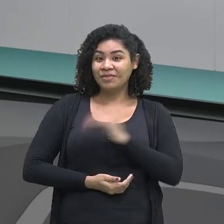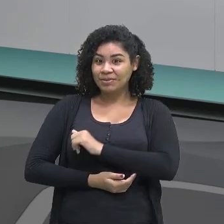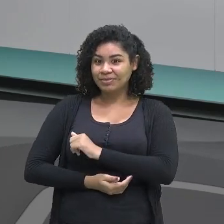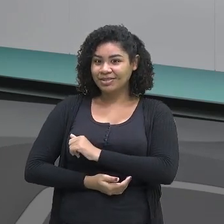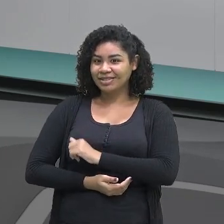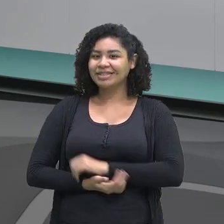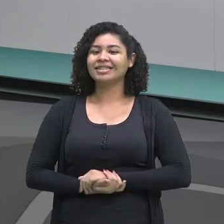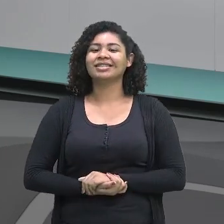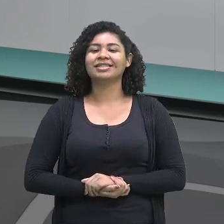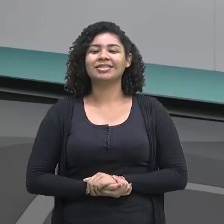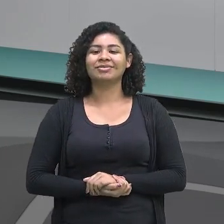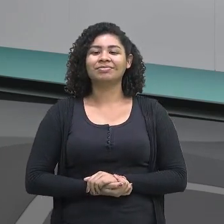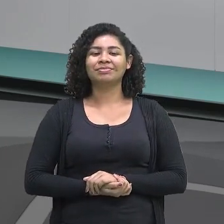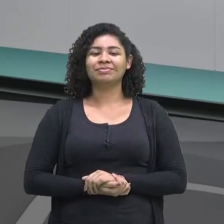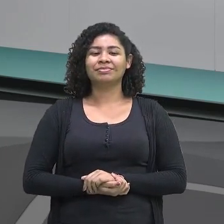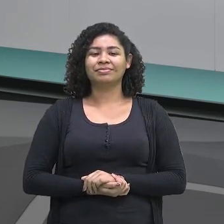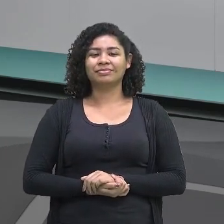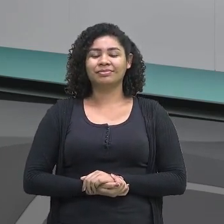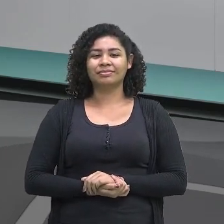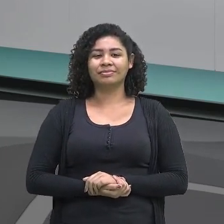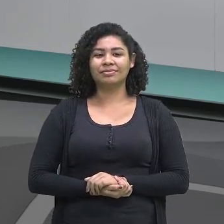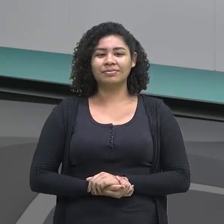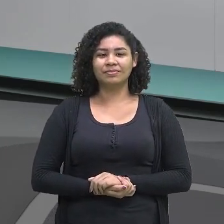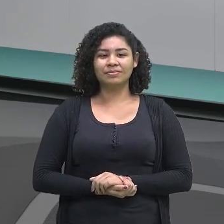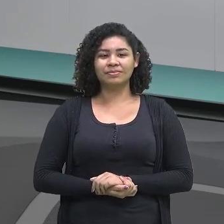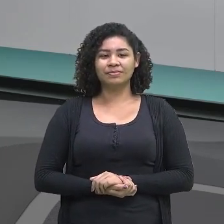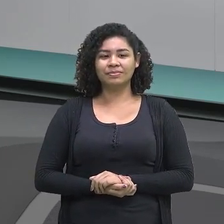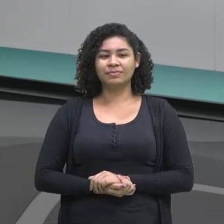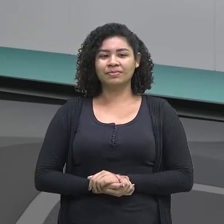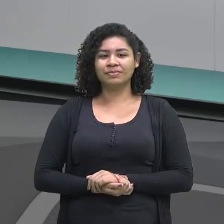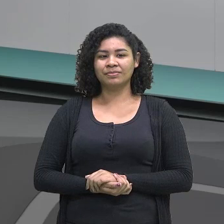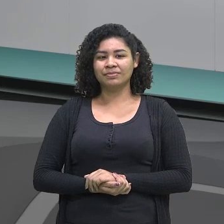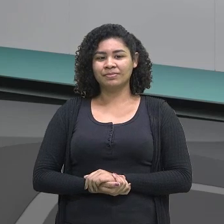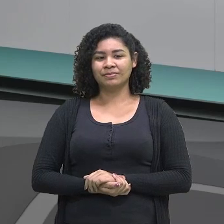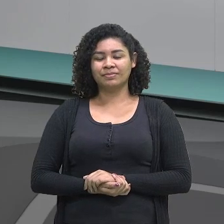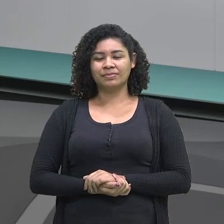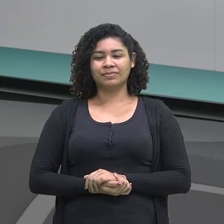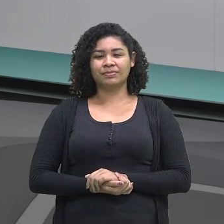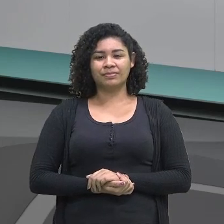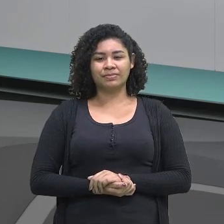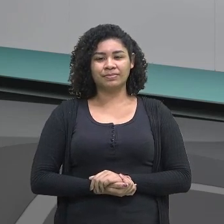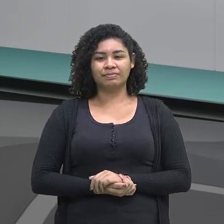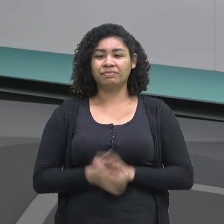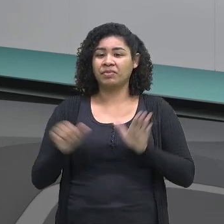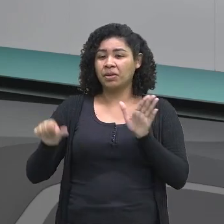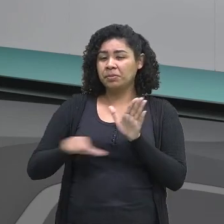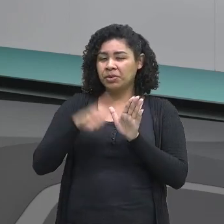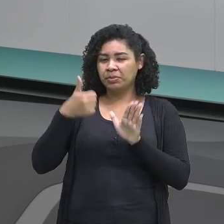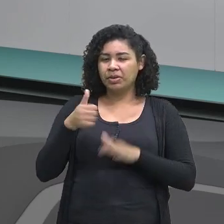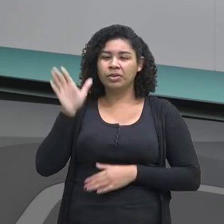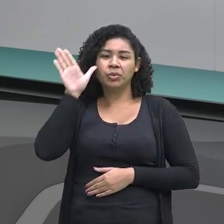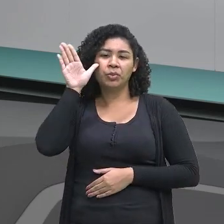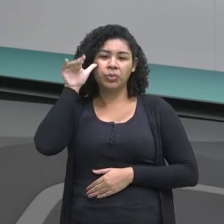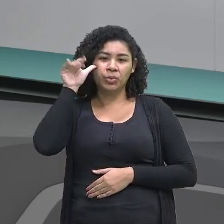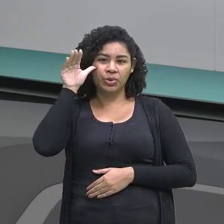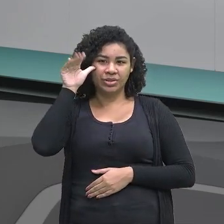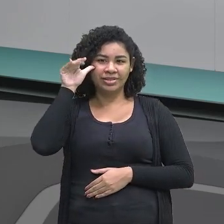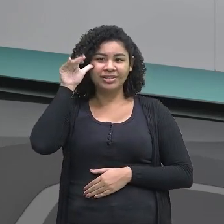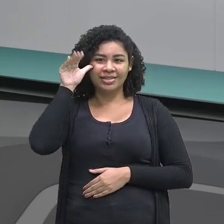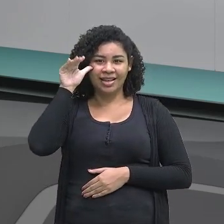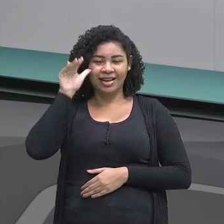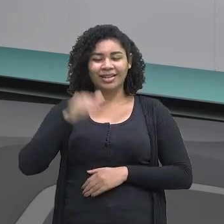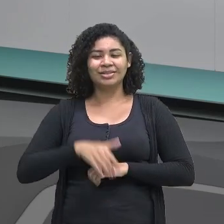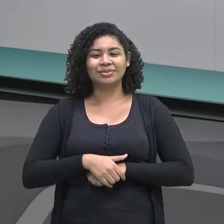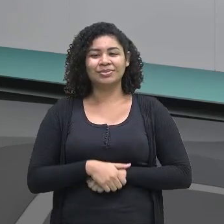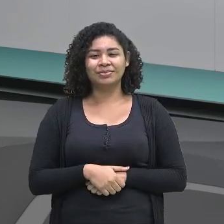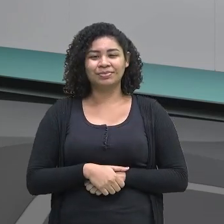Então, nossa primeira curiosidade, a nossa first rare medical condition, a nossa